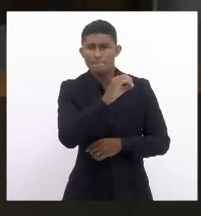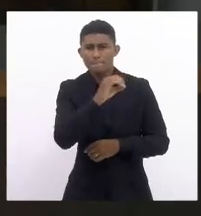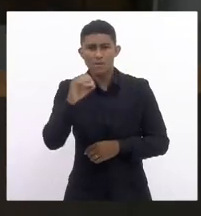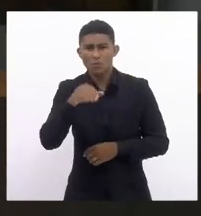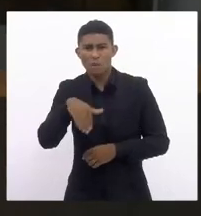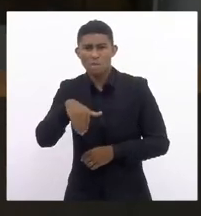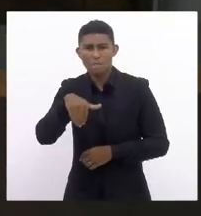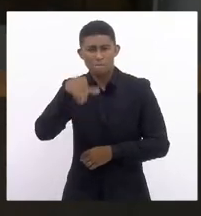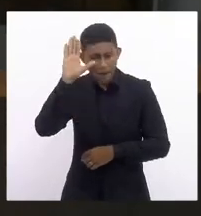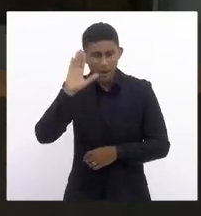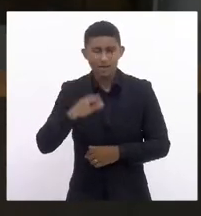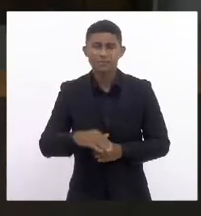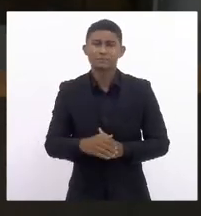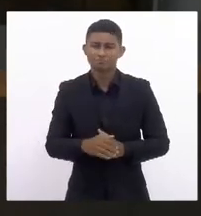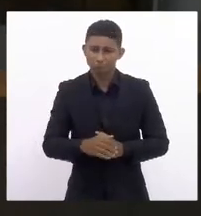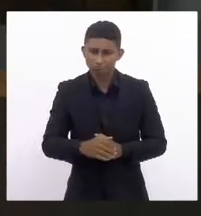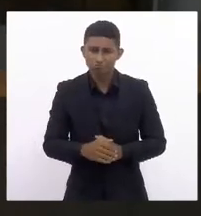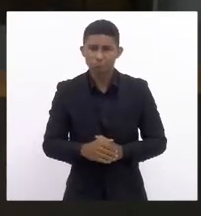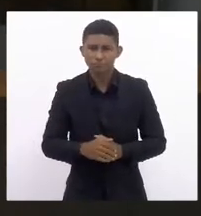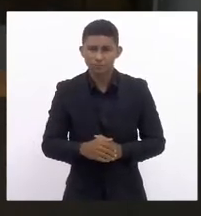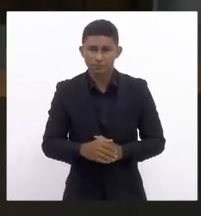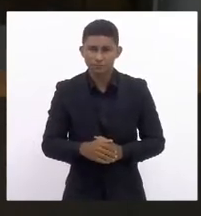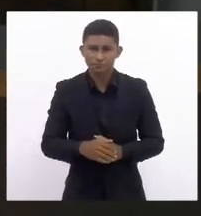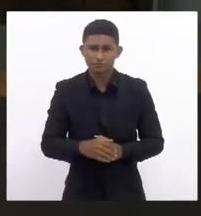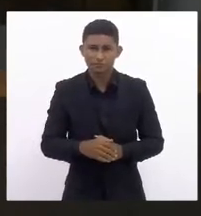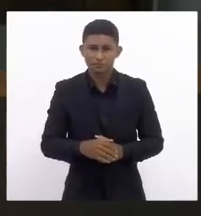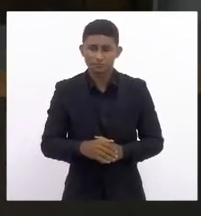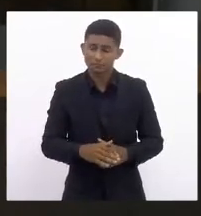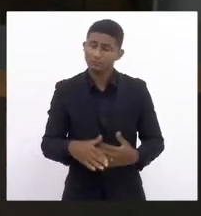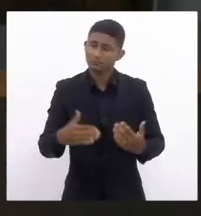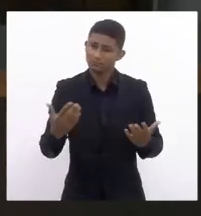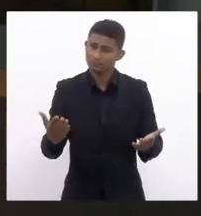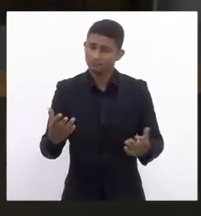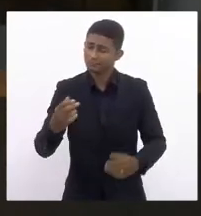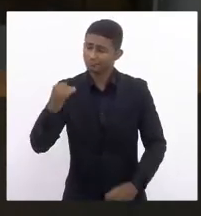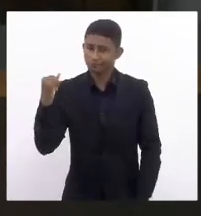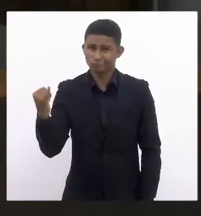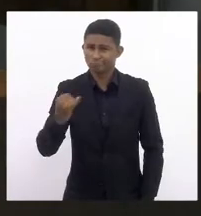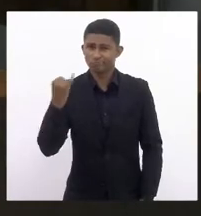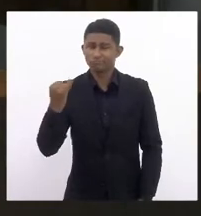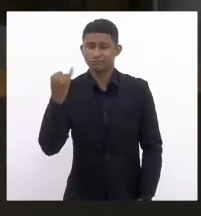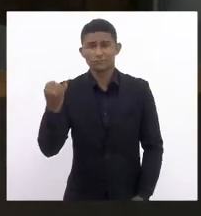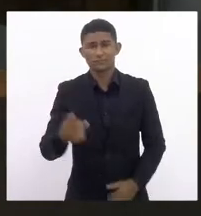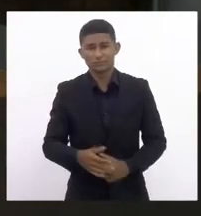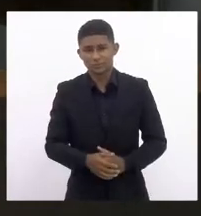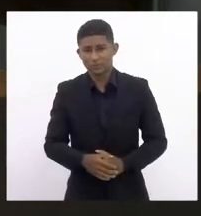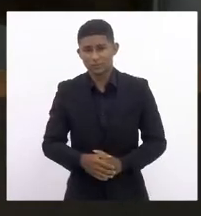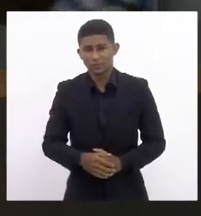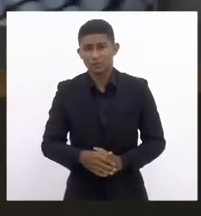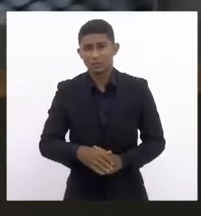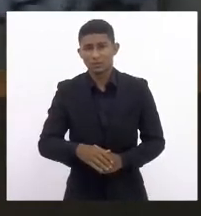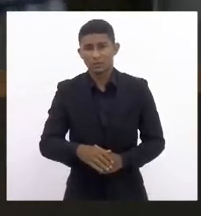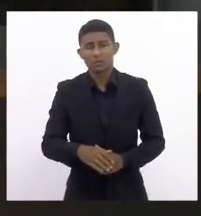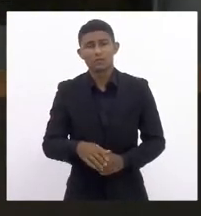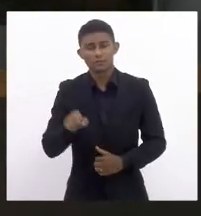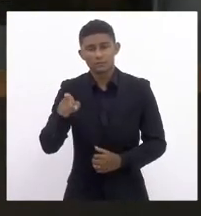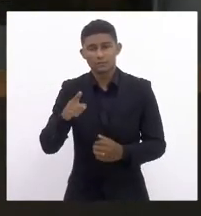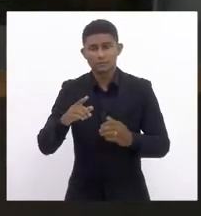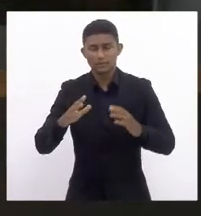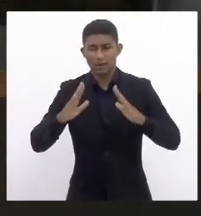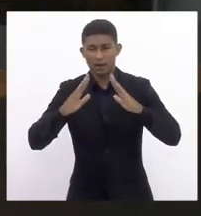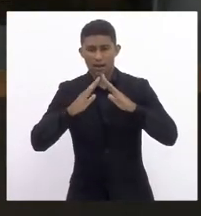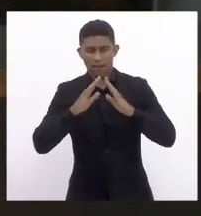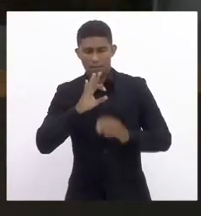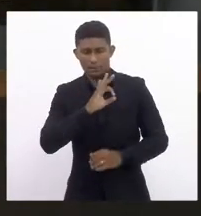2.647 registros. Então, é importante que a gente tenha essa delegacia, é